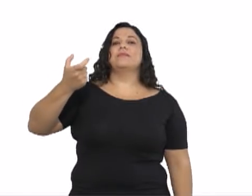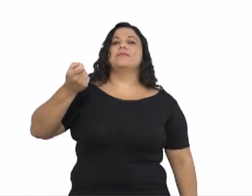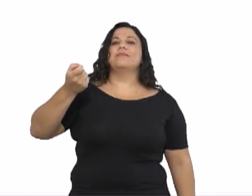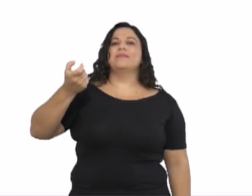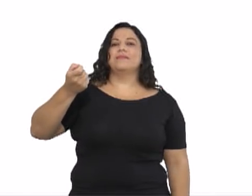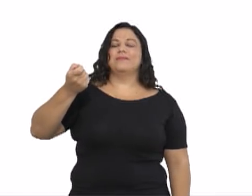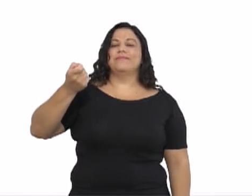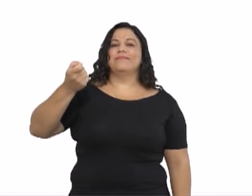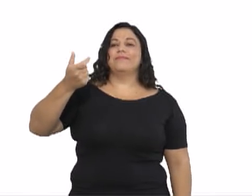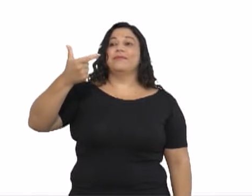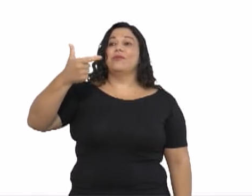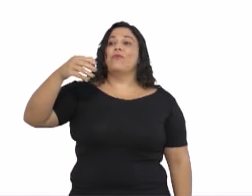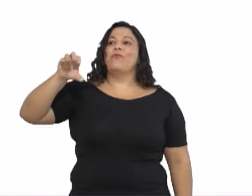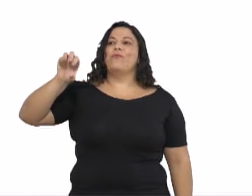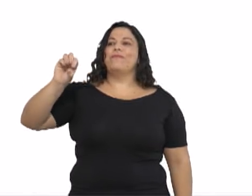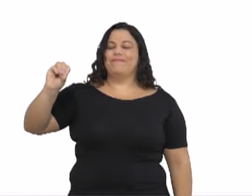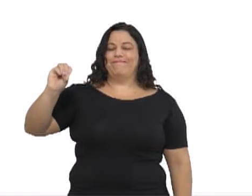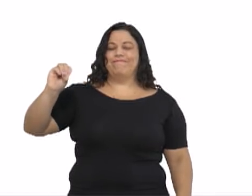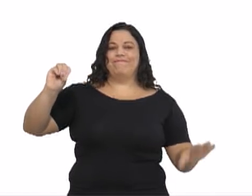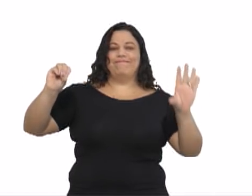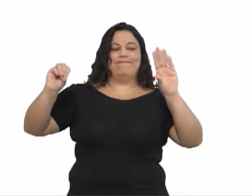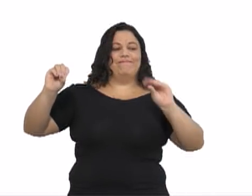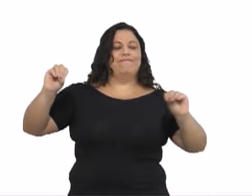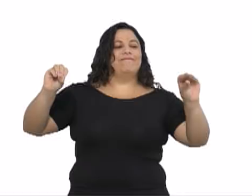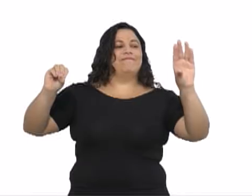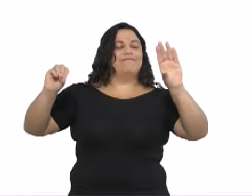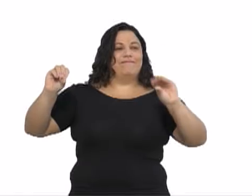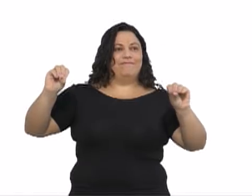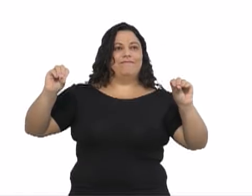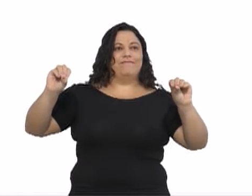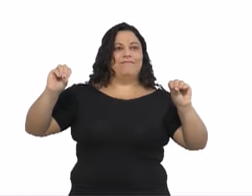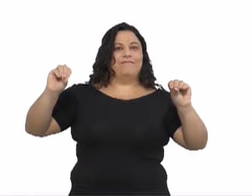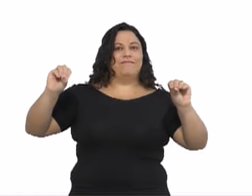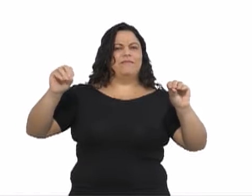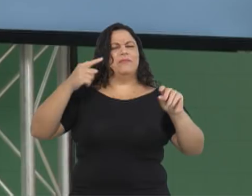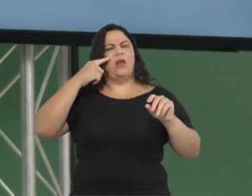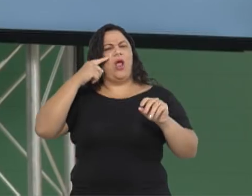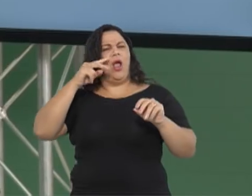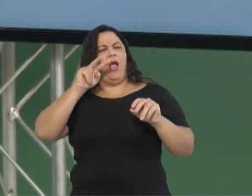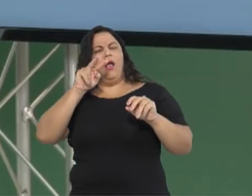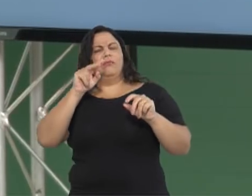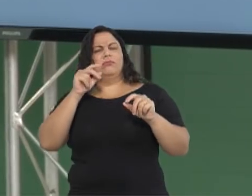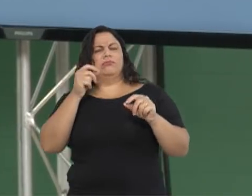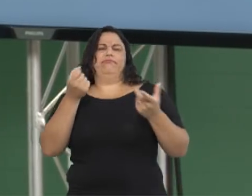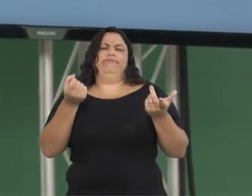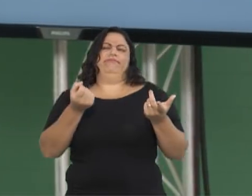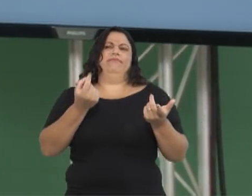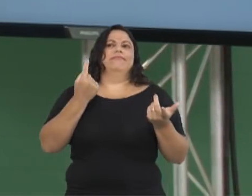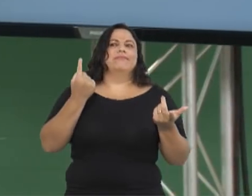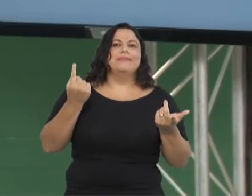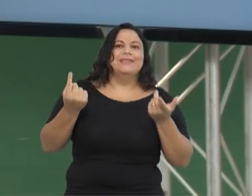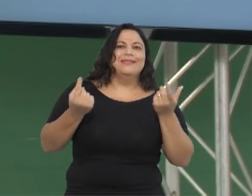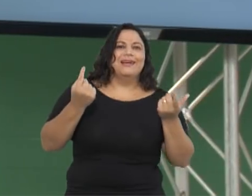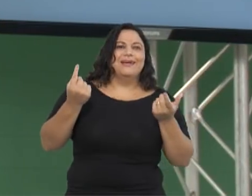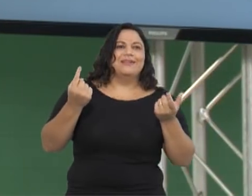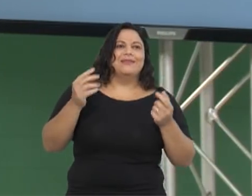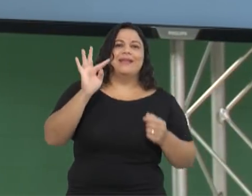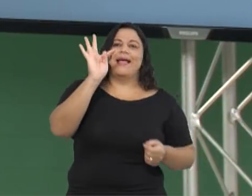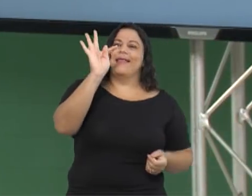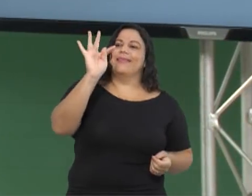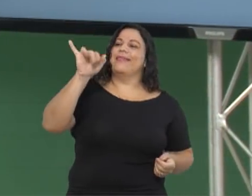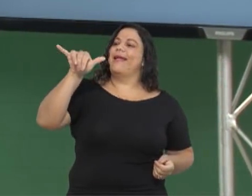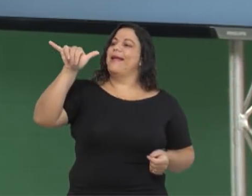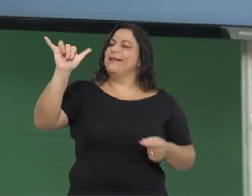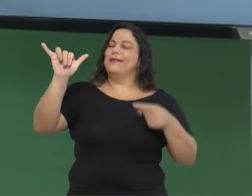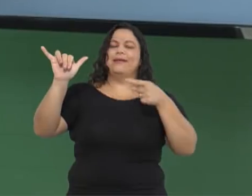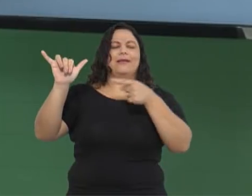20. 20. Olha só que engraçado. Ele termina com TY. Algumas pessoas